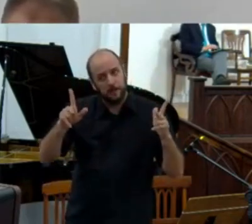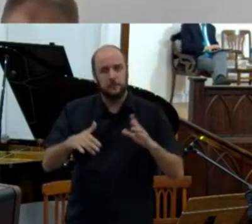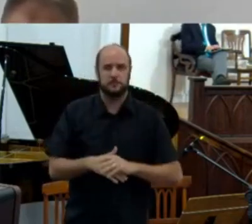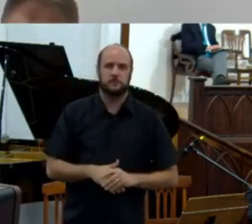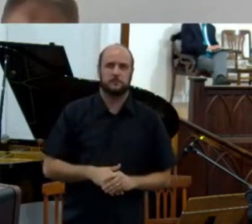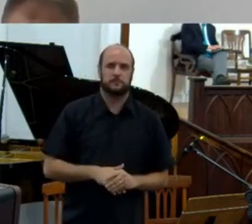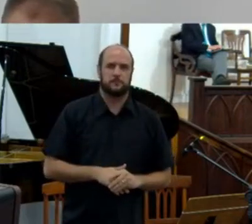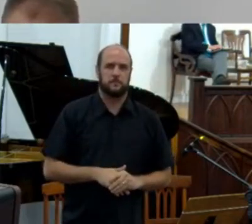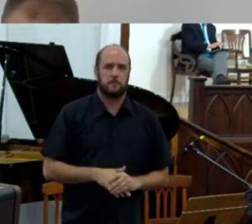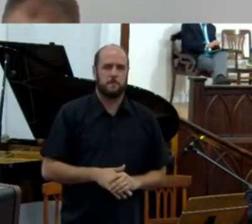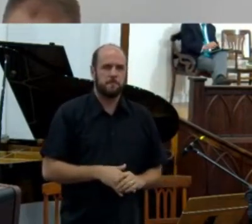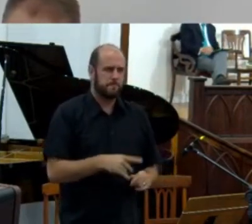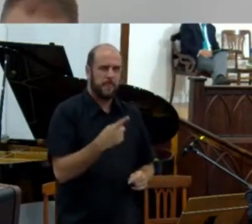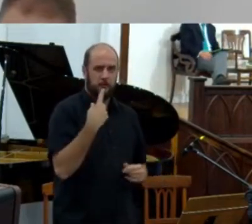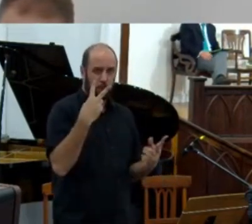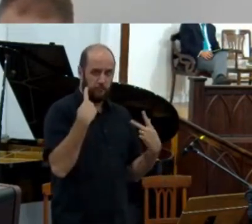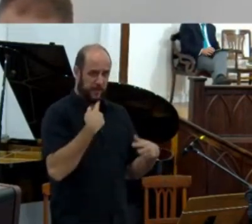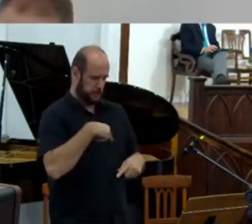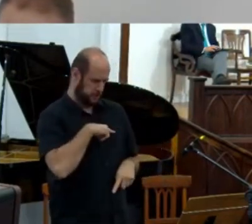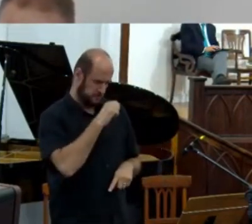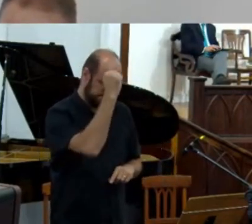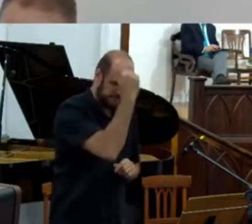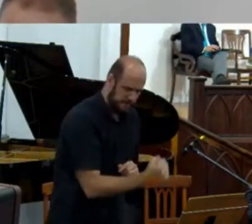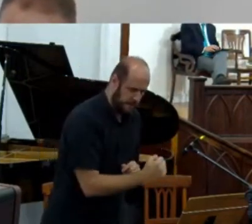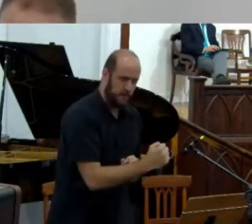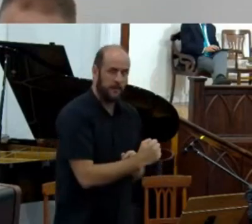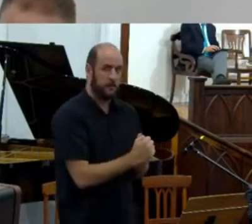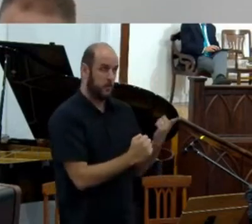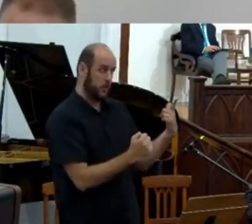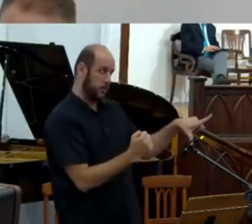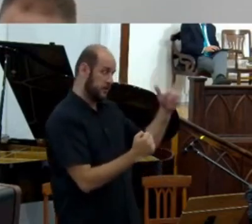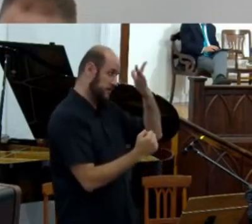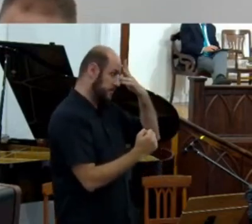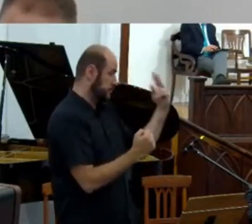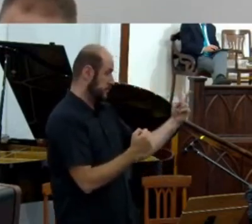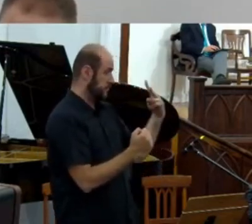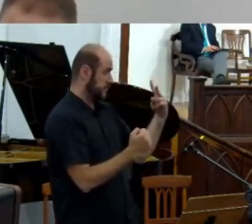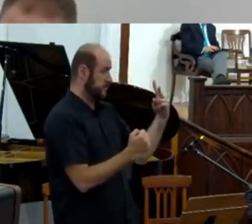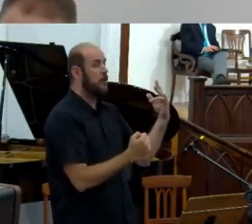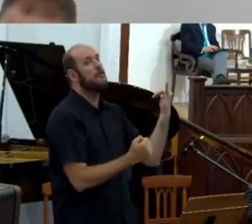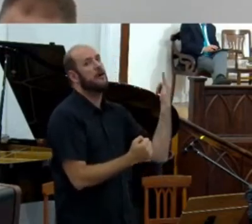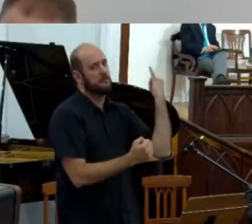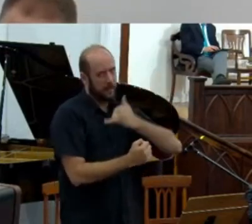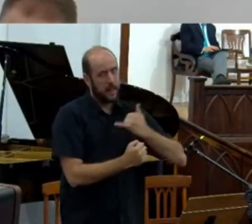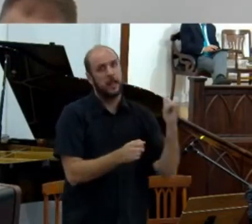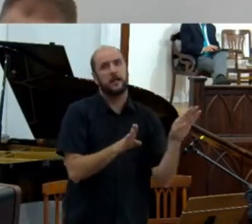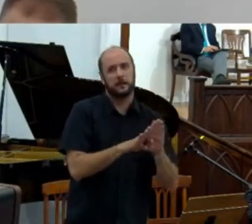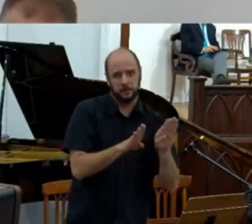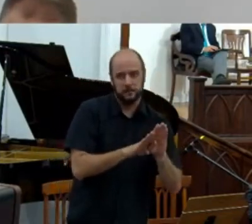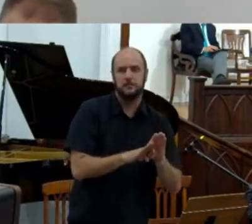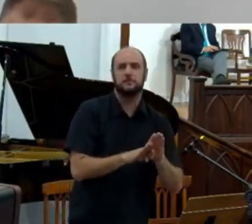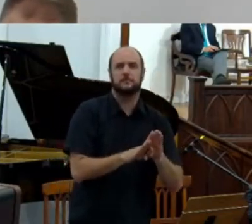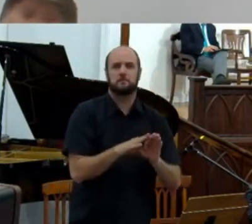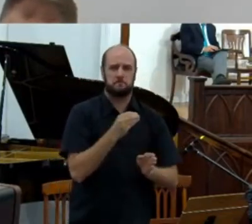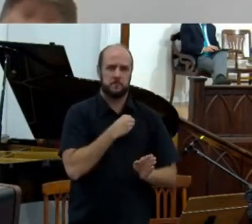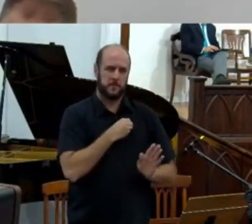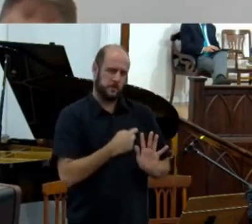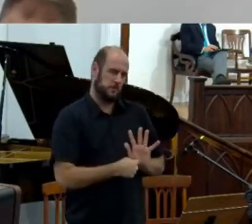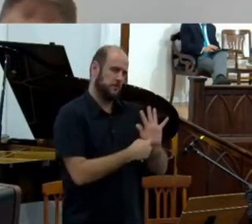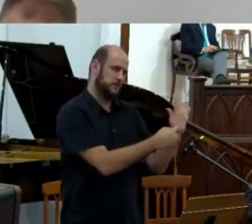alguém enxergar a gente matando alguém, roubando alguém, isso pode ser contemplado com os olhos, são pecados